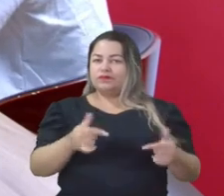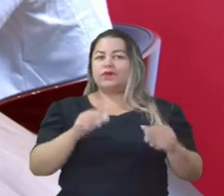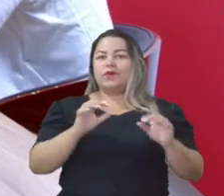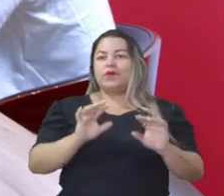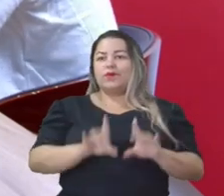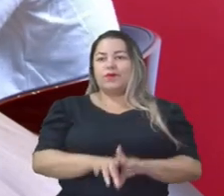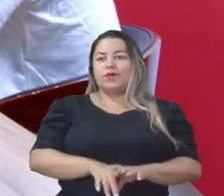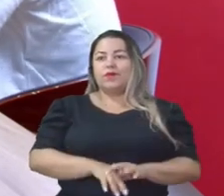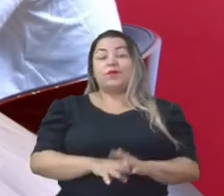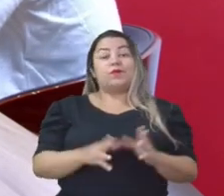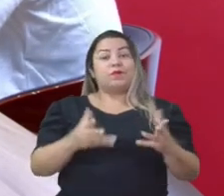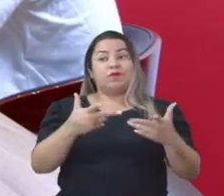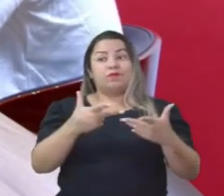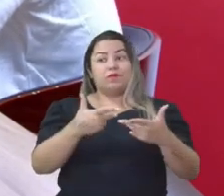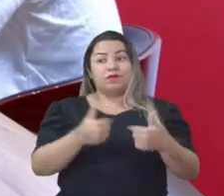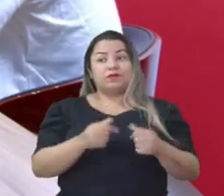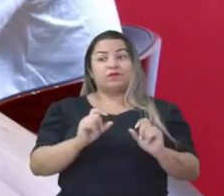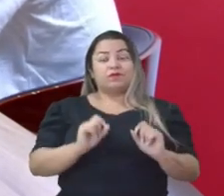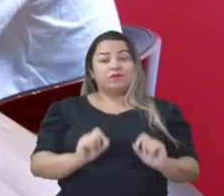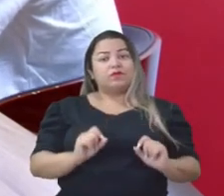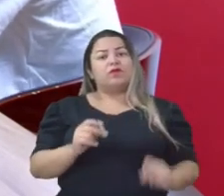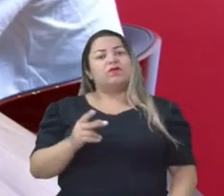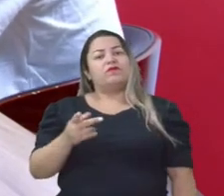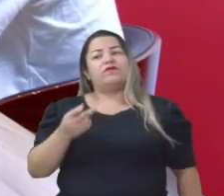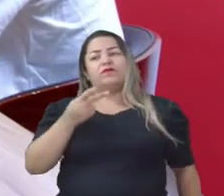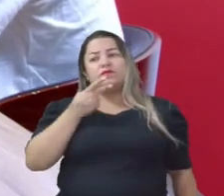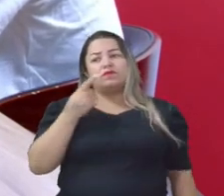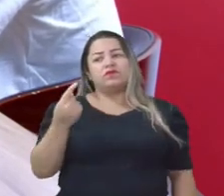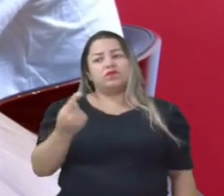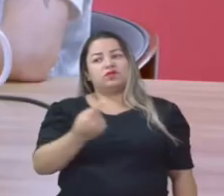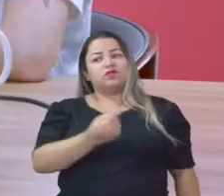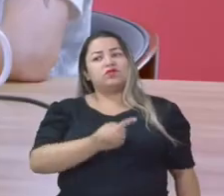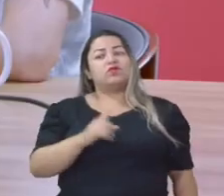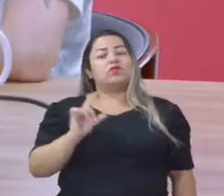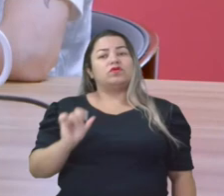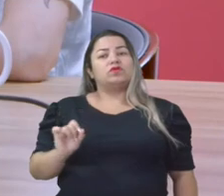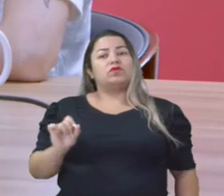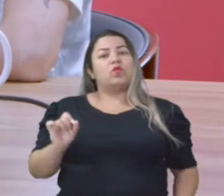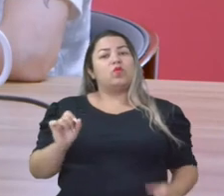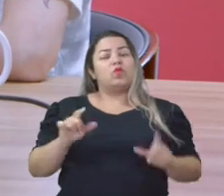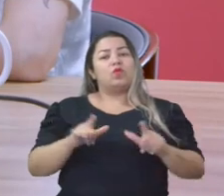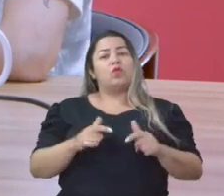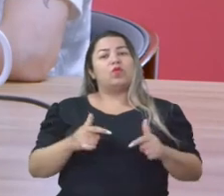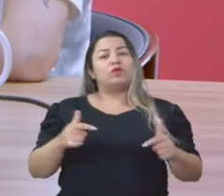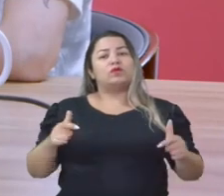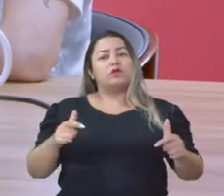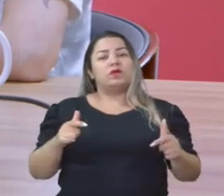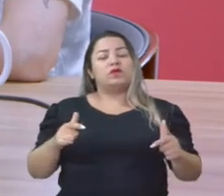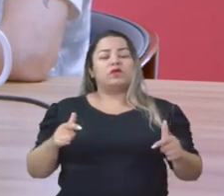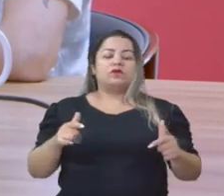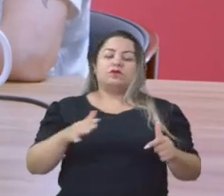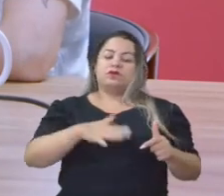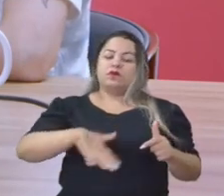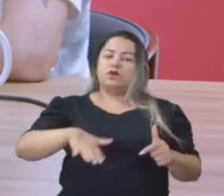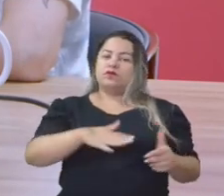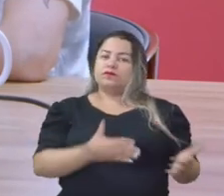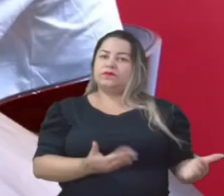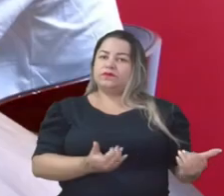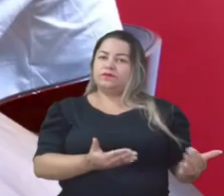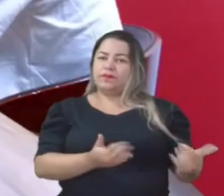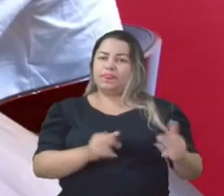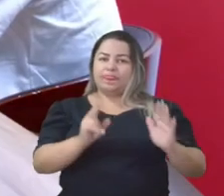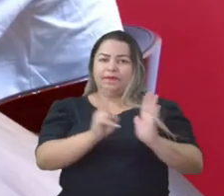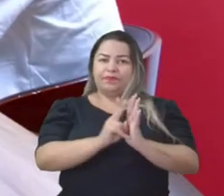Perfeito. Carol? Christian, conta pra gente qual que é a abrangência da juventude indígena hoje no